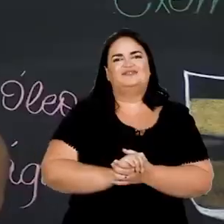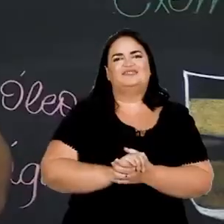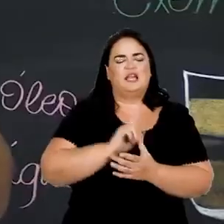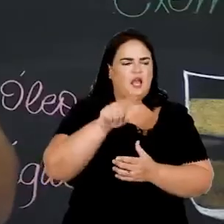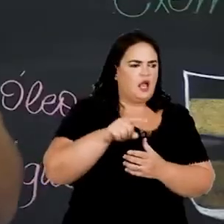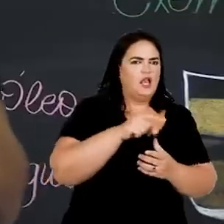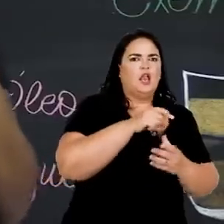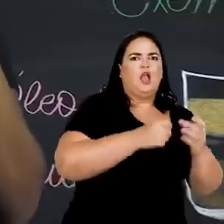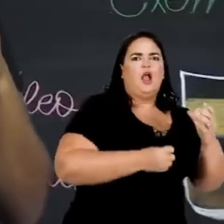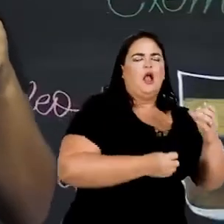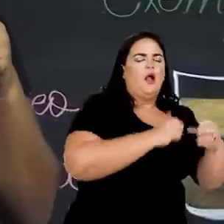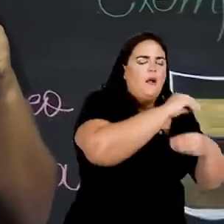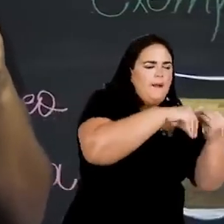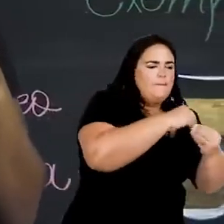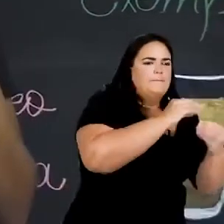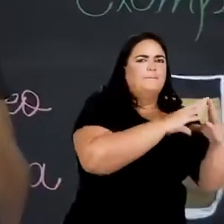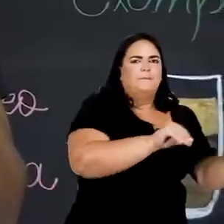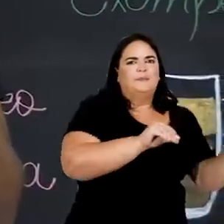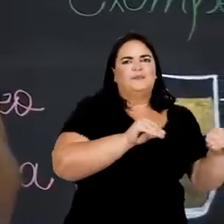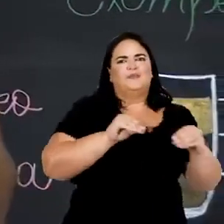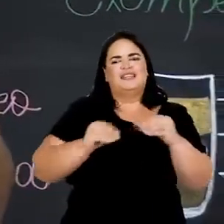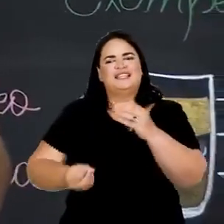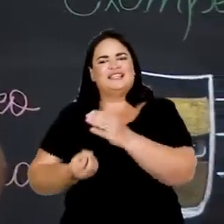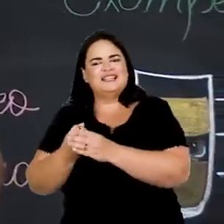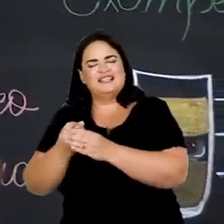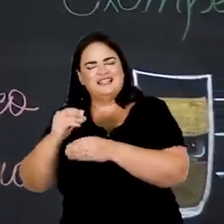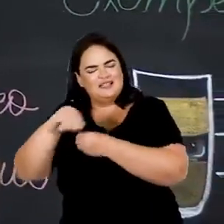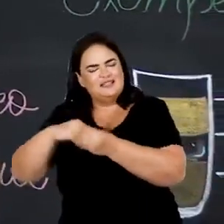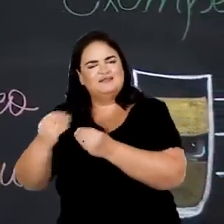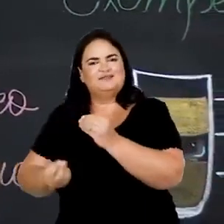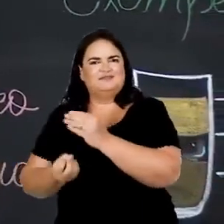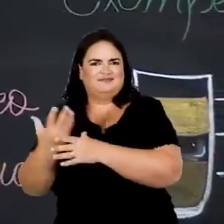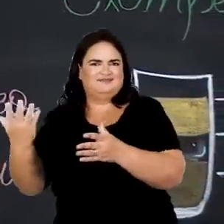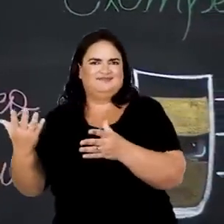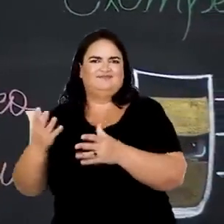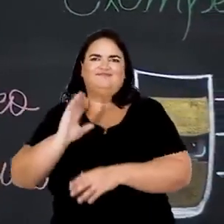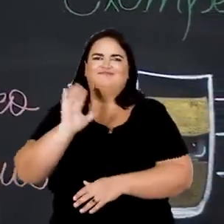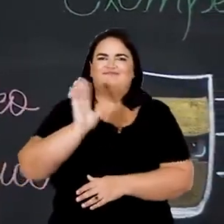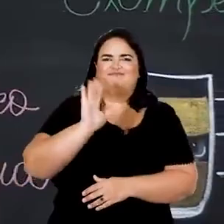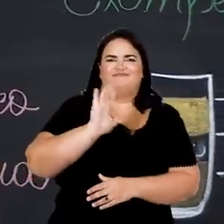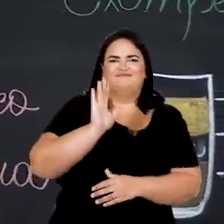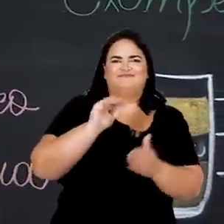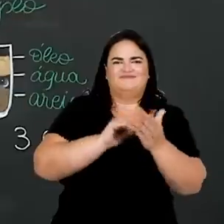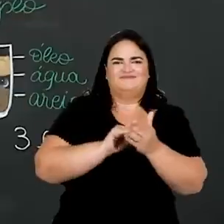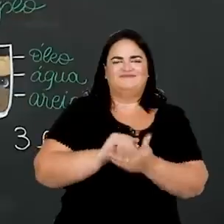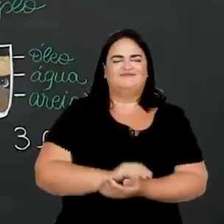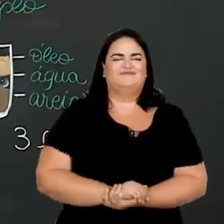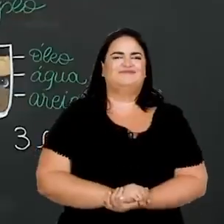homogênea? Então, ficamos por aqui na aula de hoje e até a próxima. Tchauzinho!